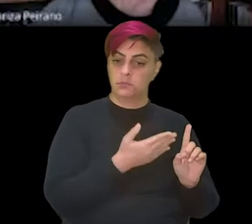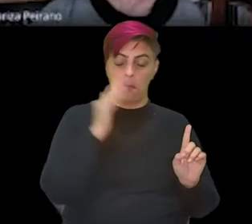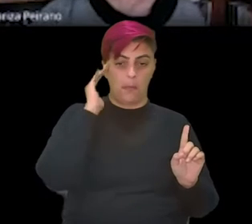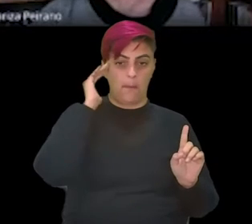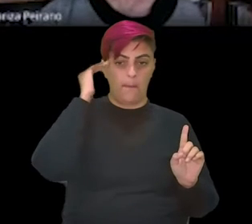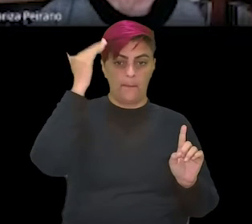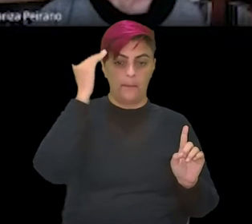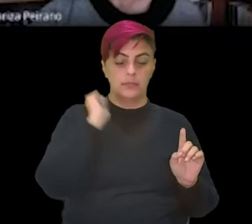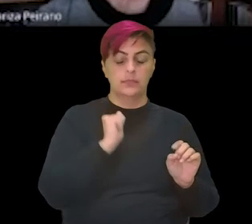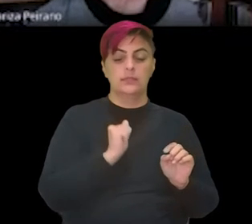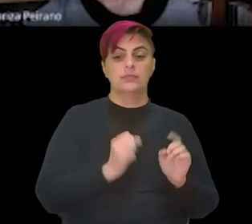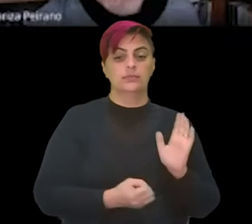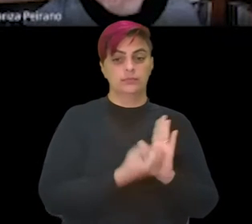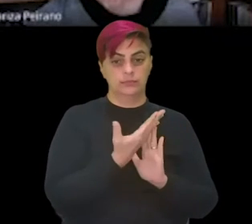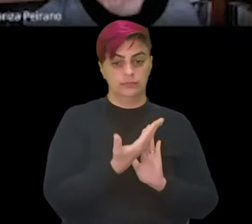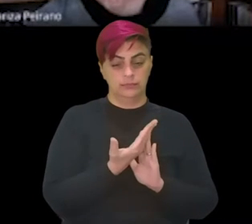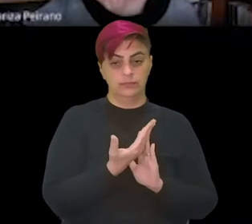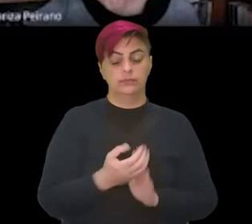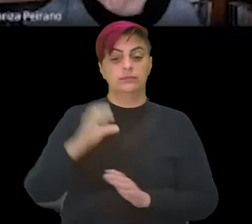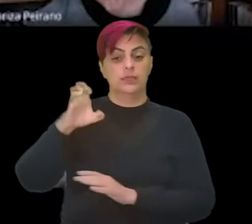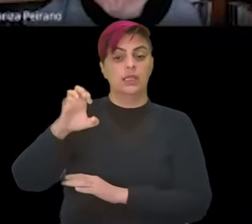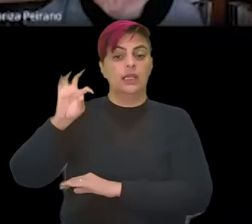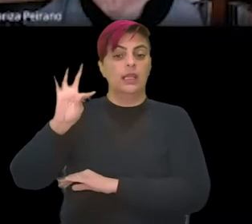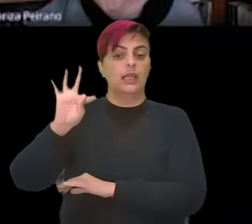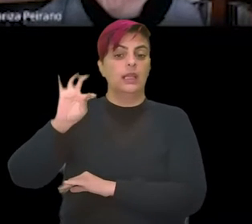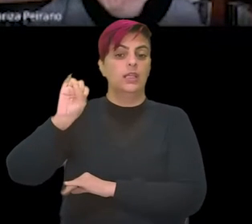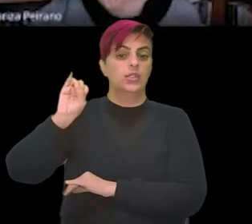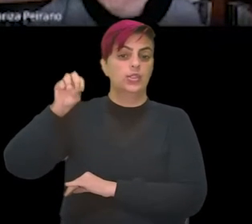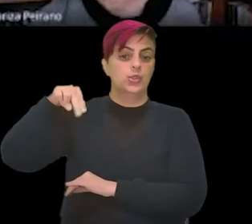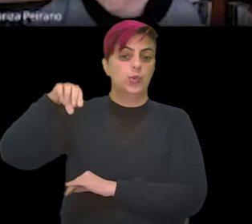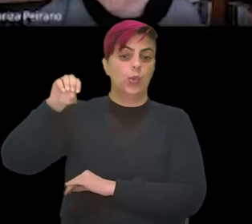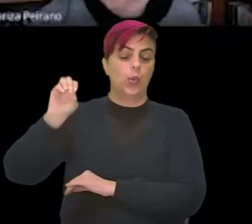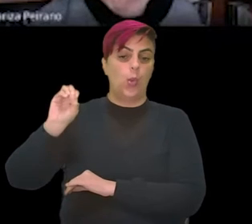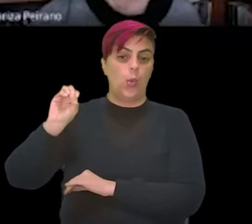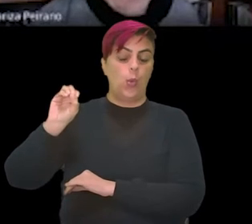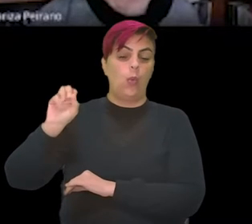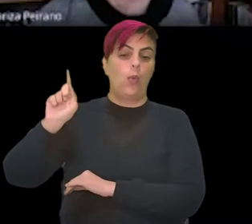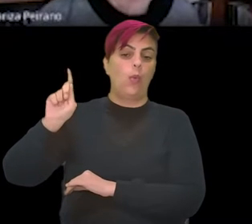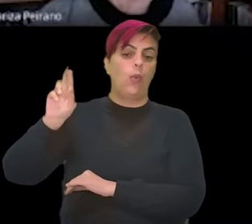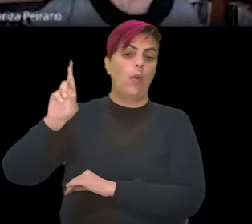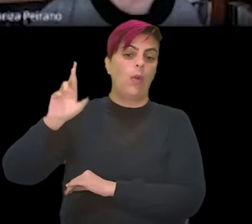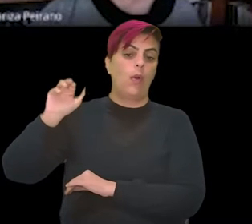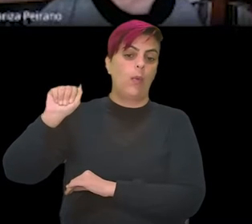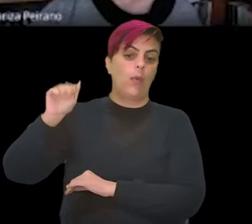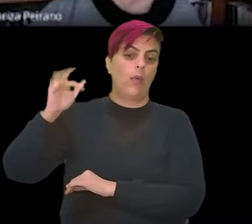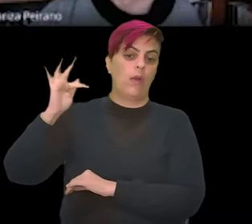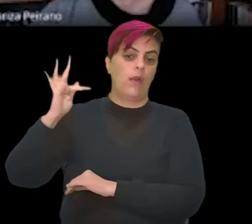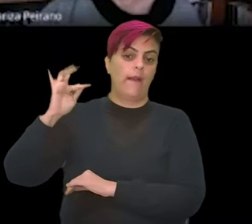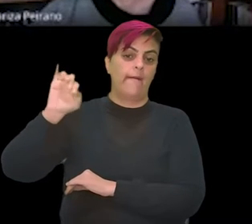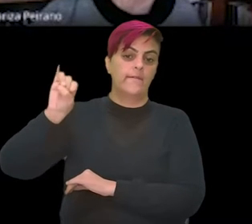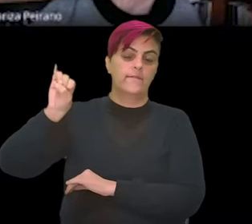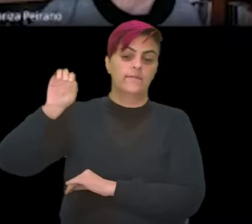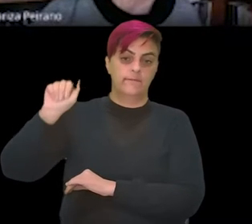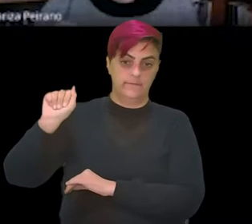da etnografia, mas vemos que ele já tinha ciência de que a etnografia traz a promessa